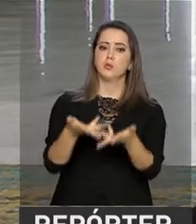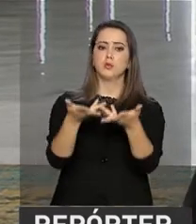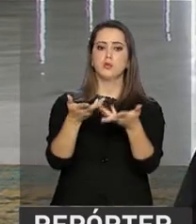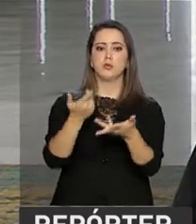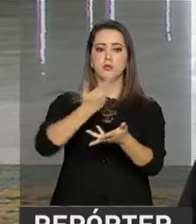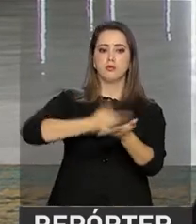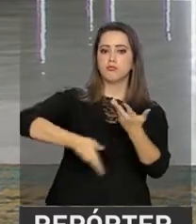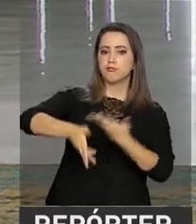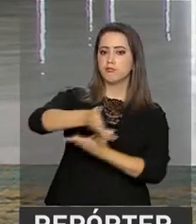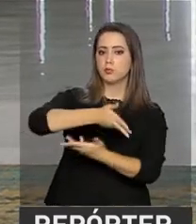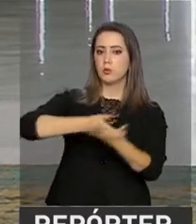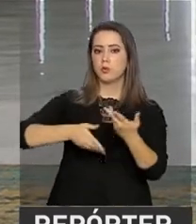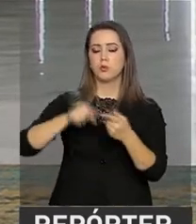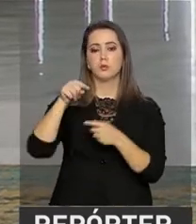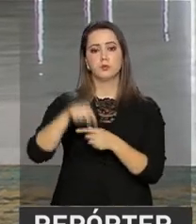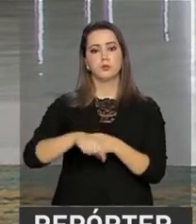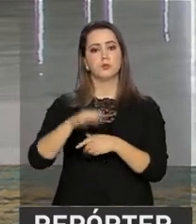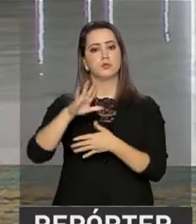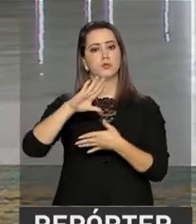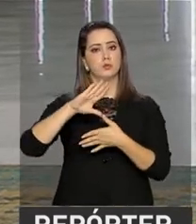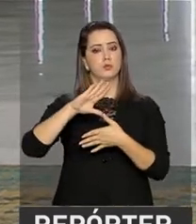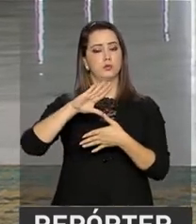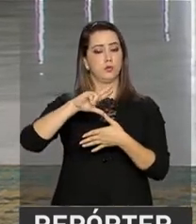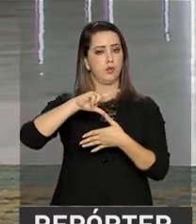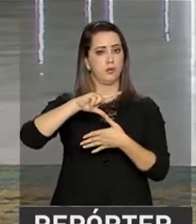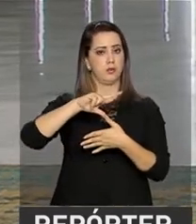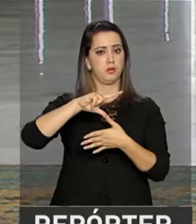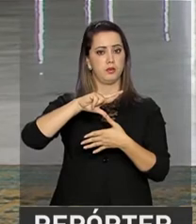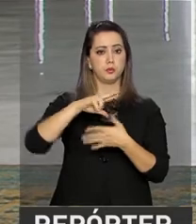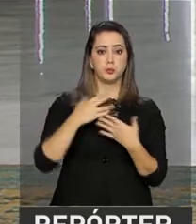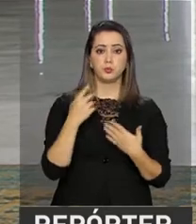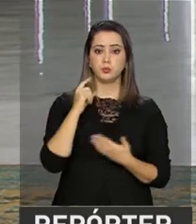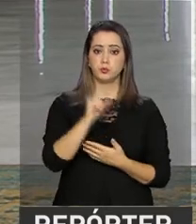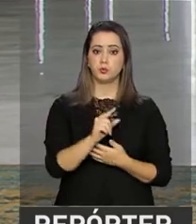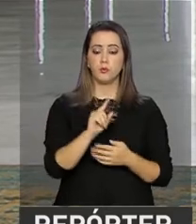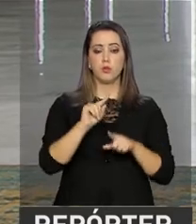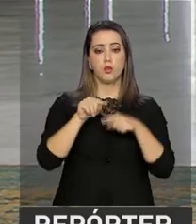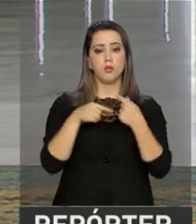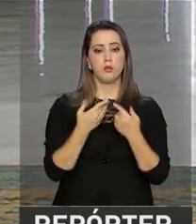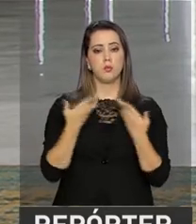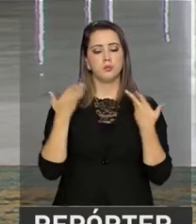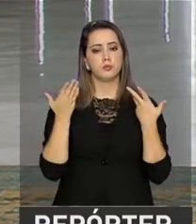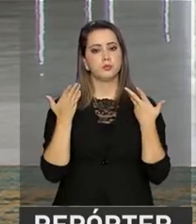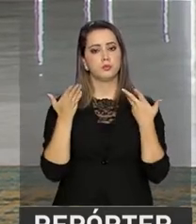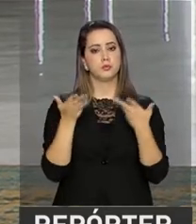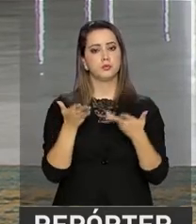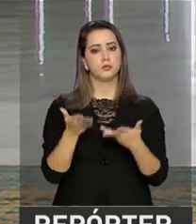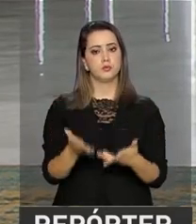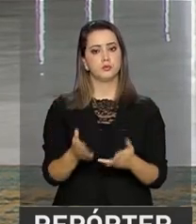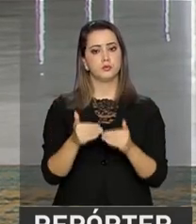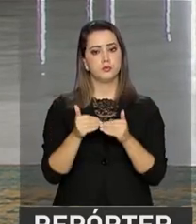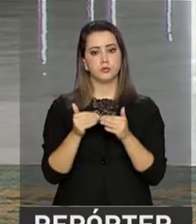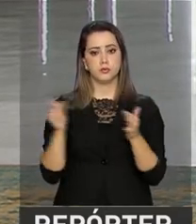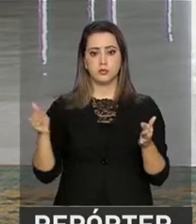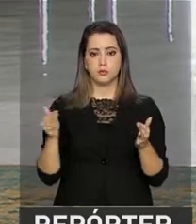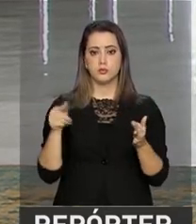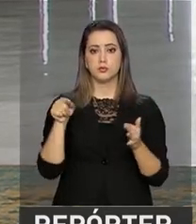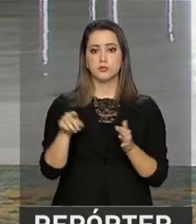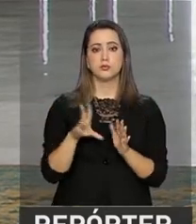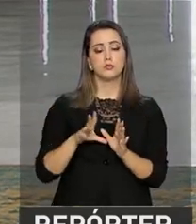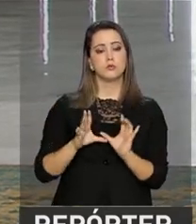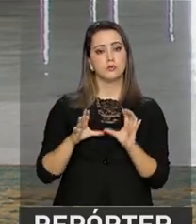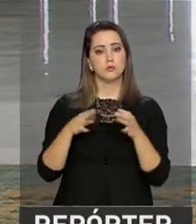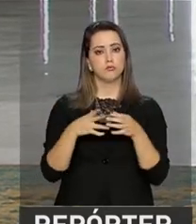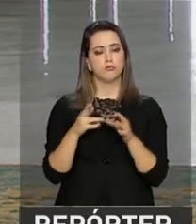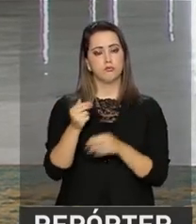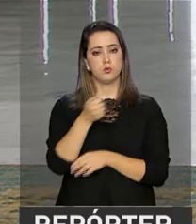bilaterais aqui na américa latina depois de participar da abertura desta conferência o presidente